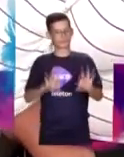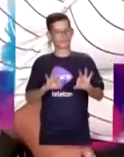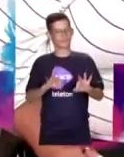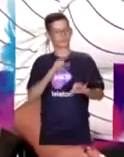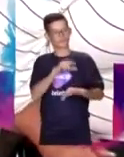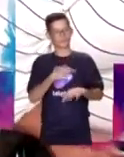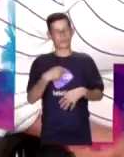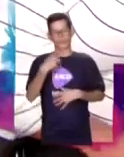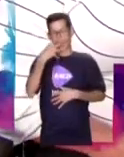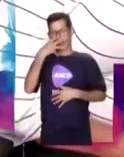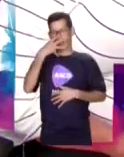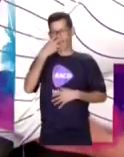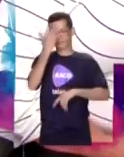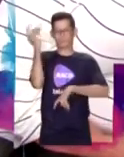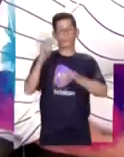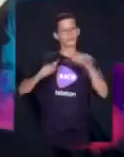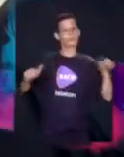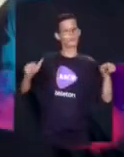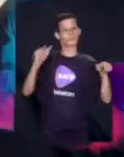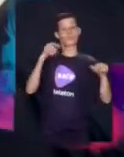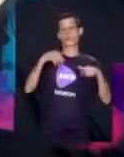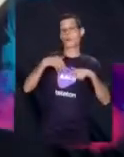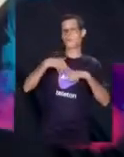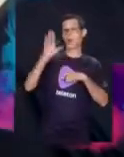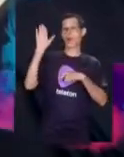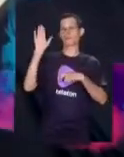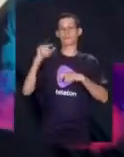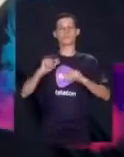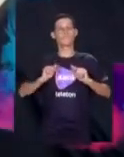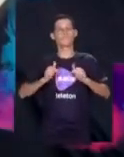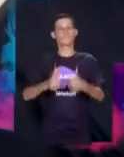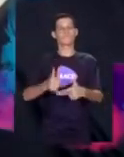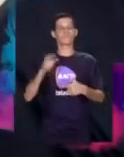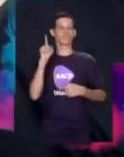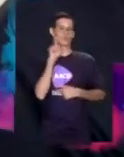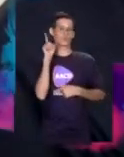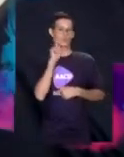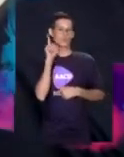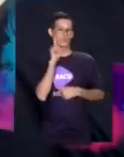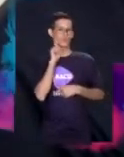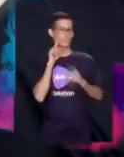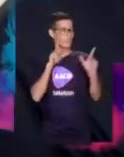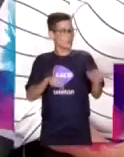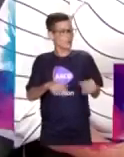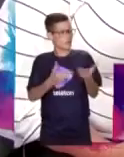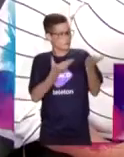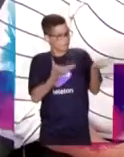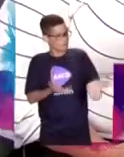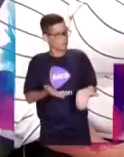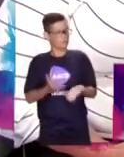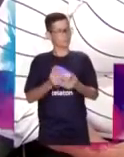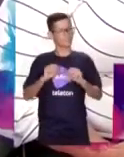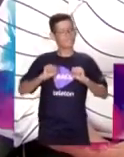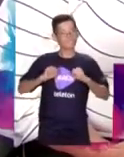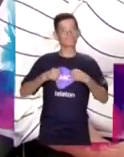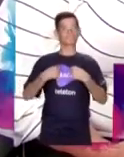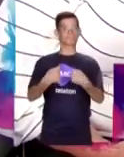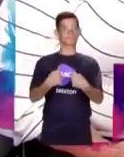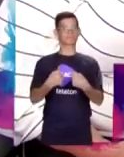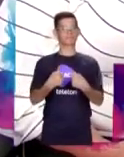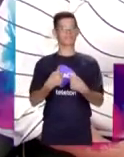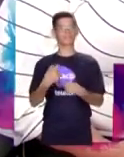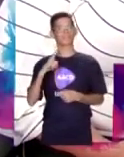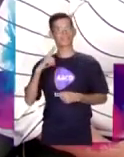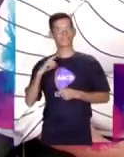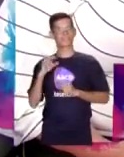inspiração para mais pessoas que lutam todos os dias assim como você e que tiram essa força, dessa